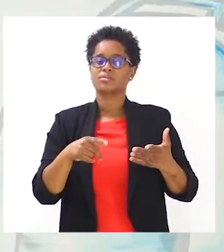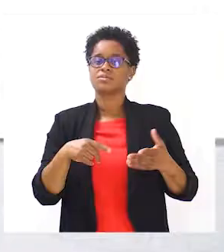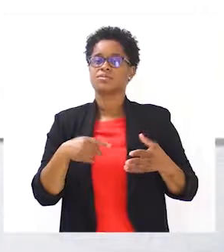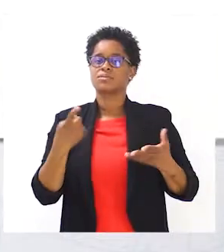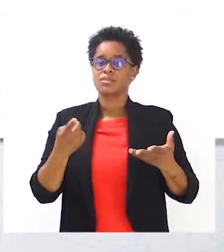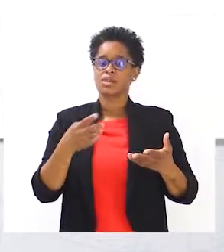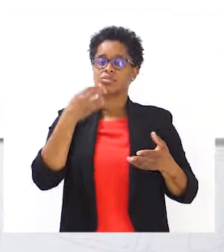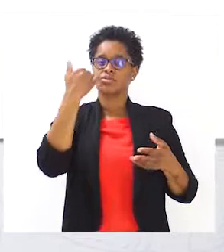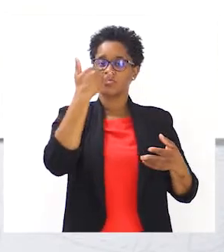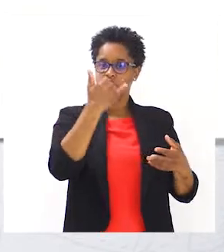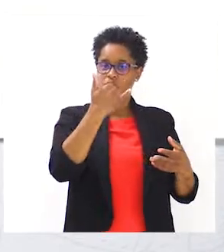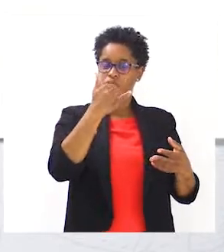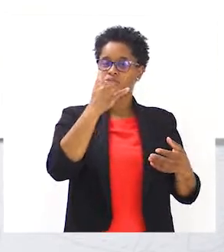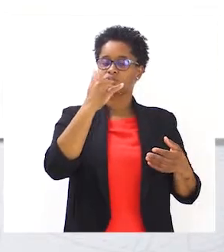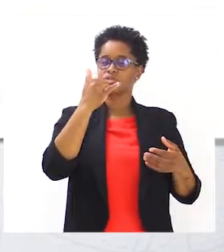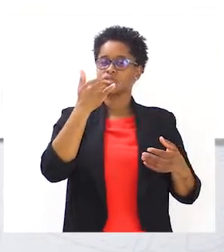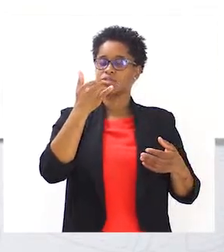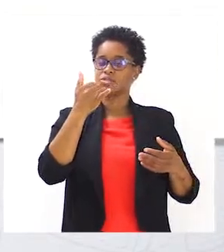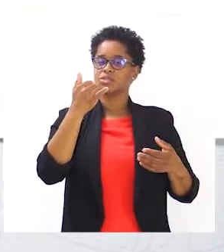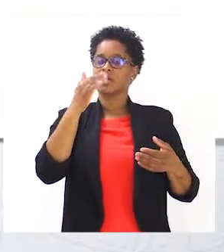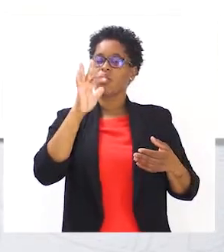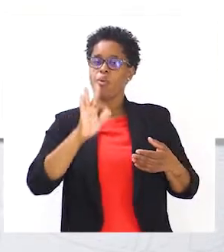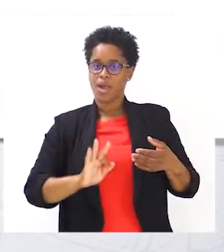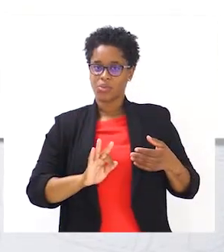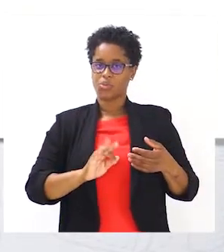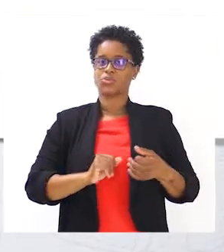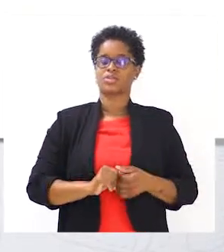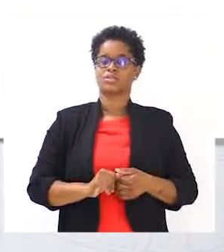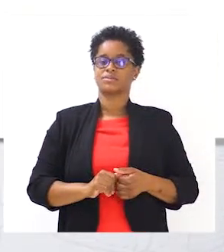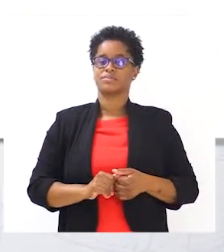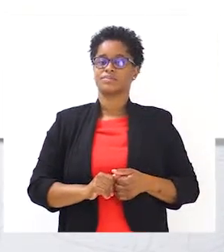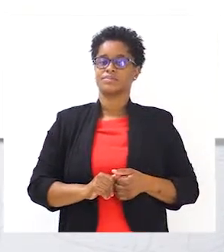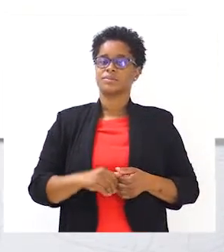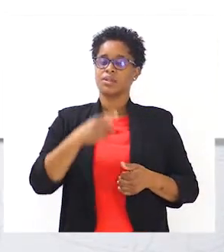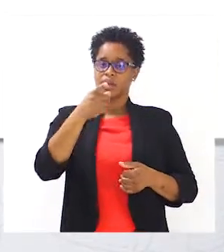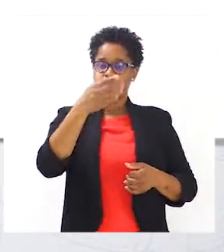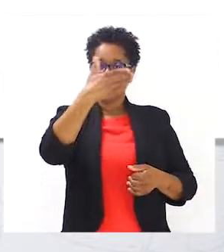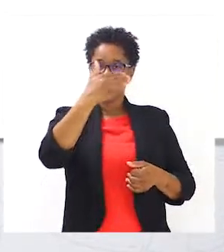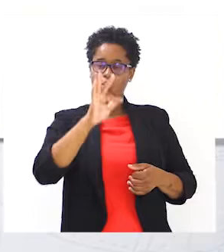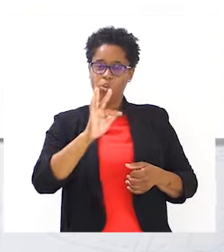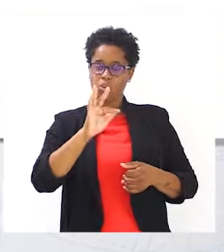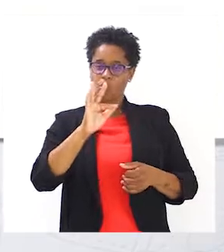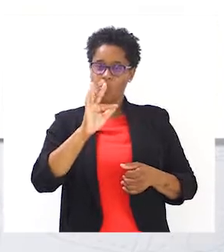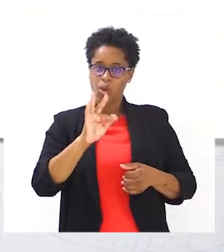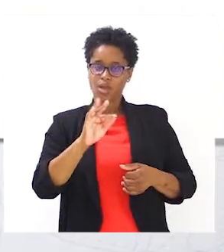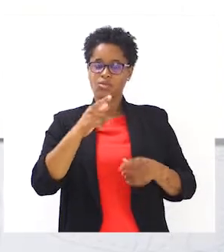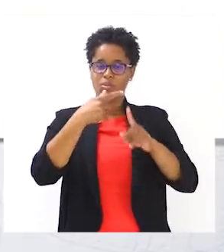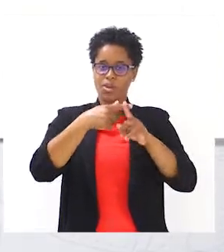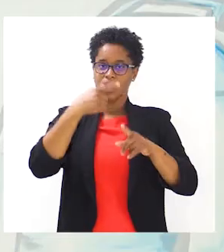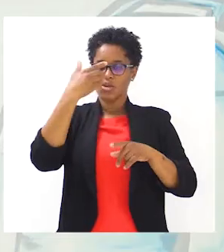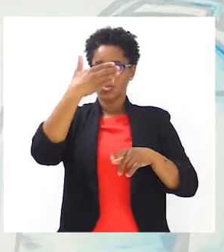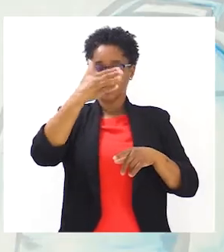temos 2 quartos, não é? Portanto, 1/4 mais